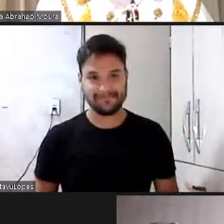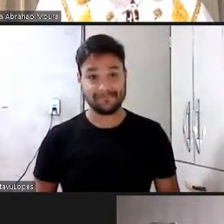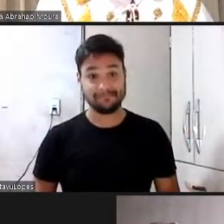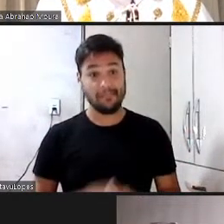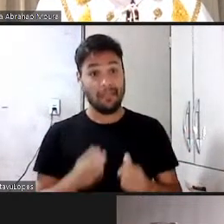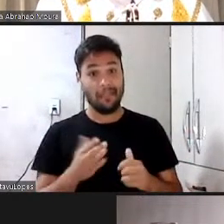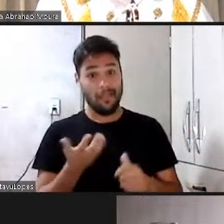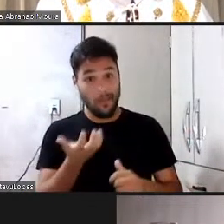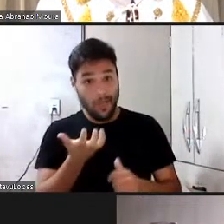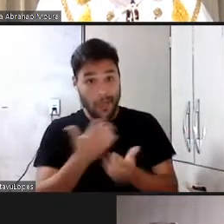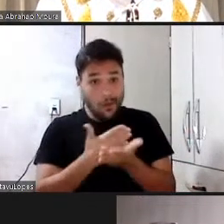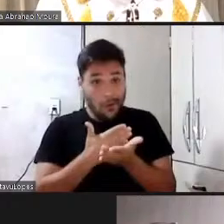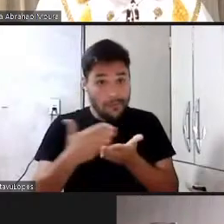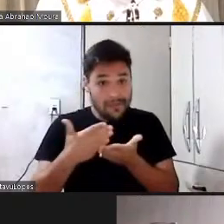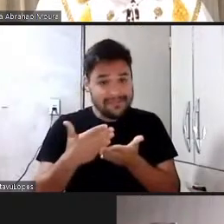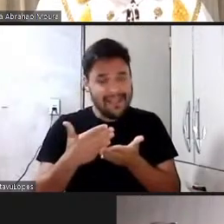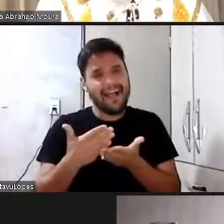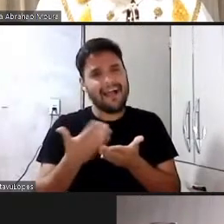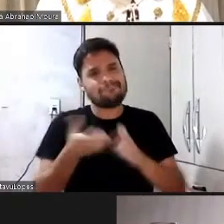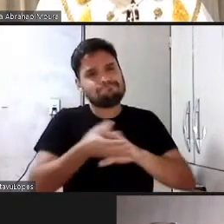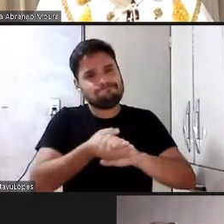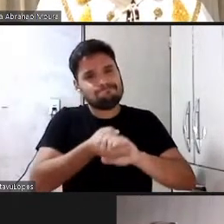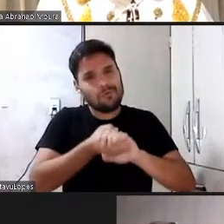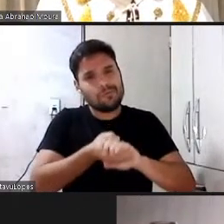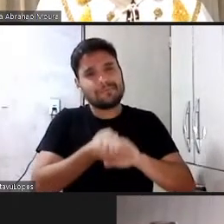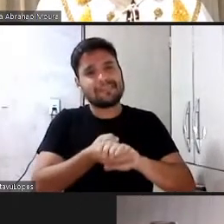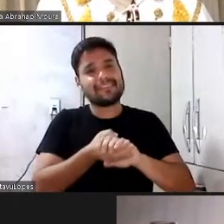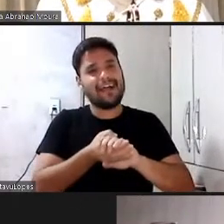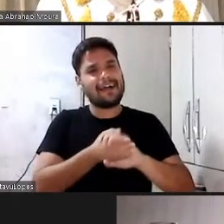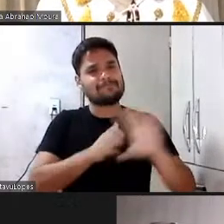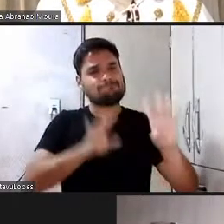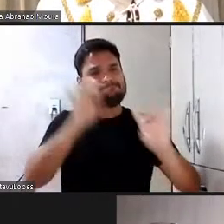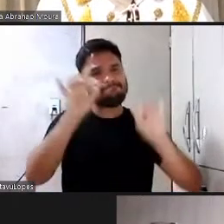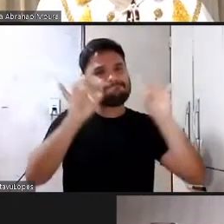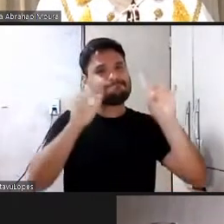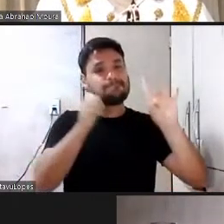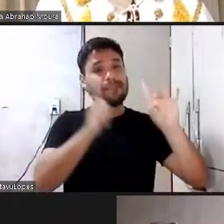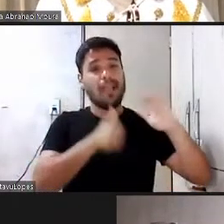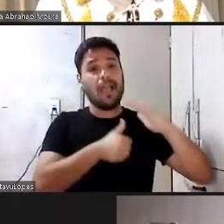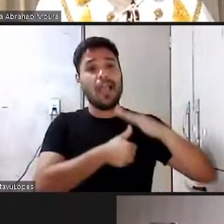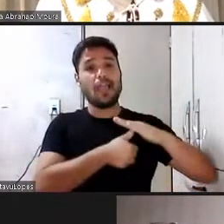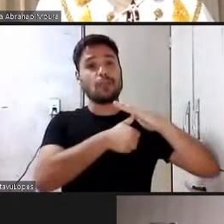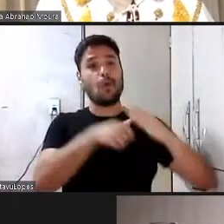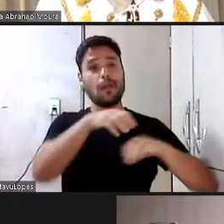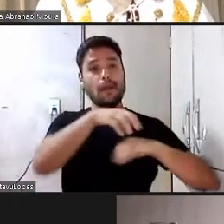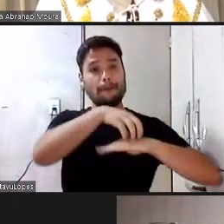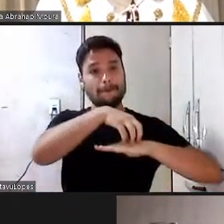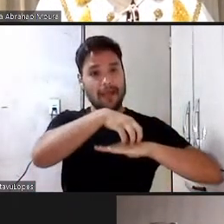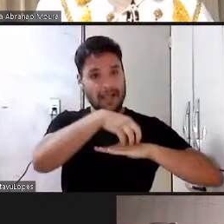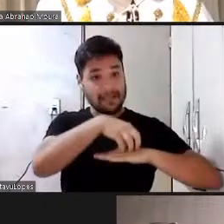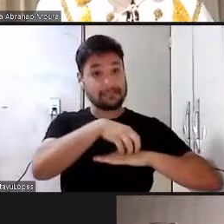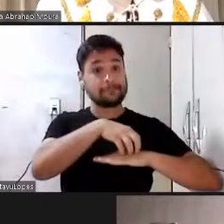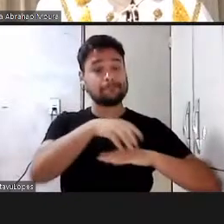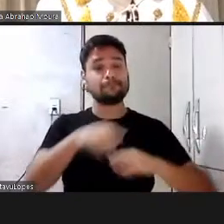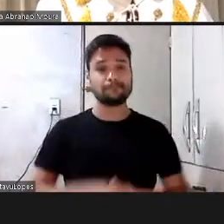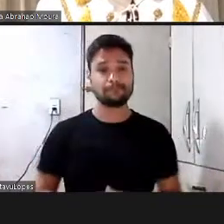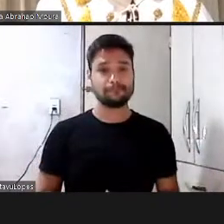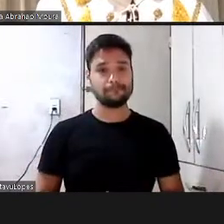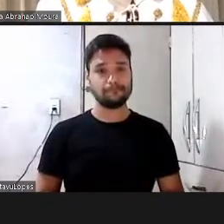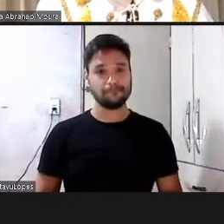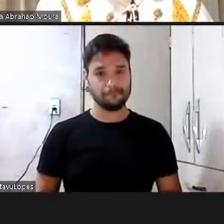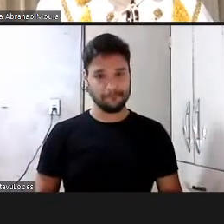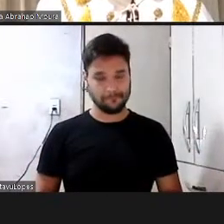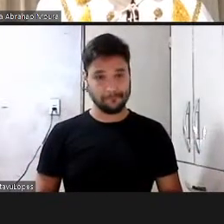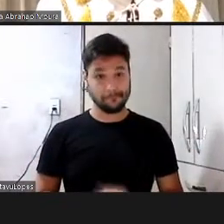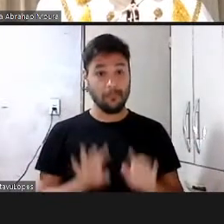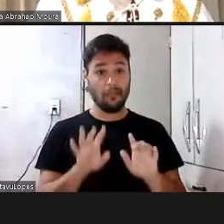Inicialmente, gostaria de cumprimentar a magnífica reitora, Márcia Abrão, E em